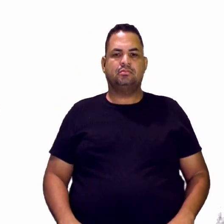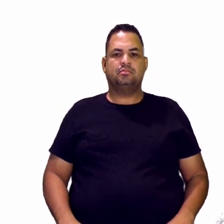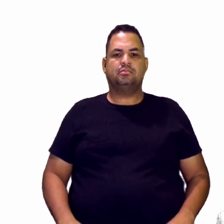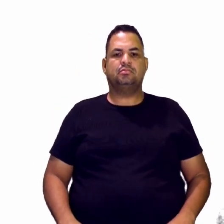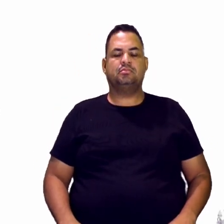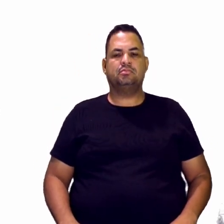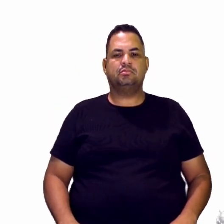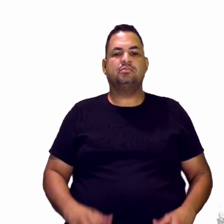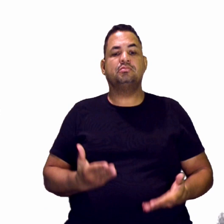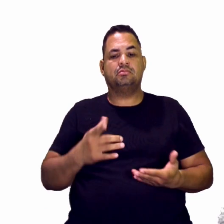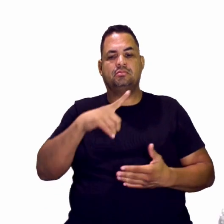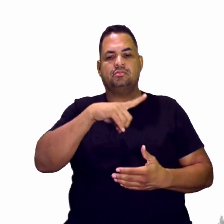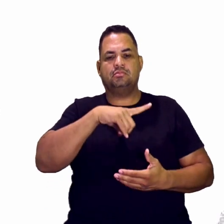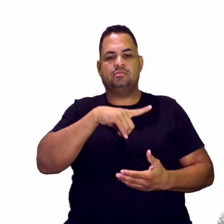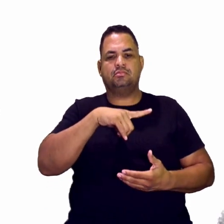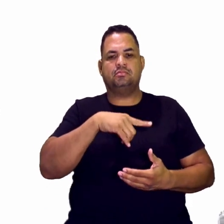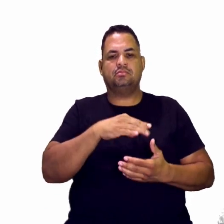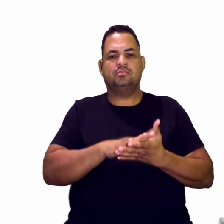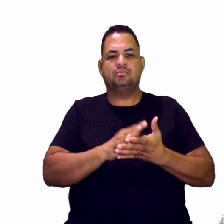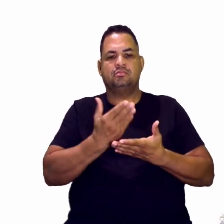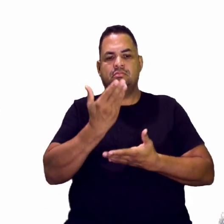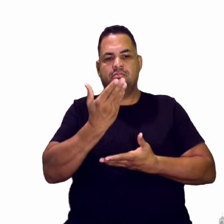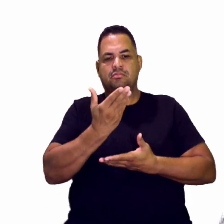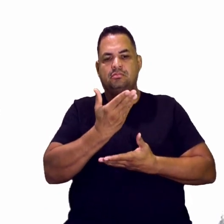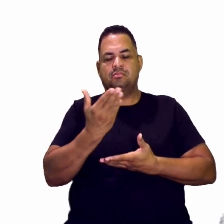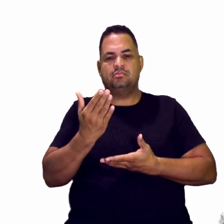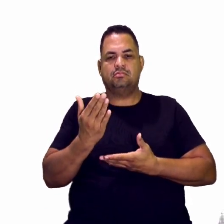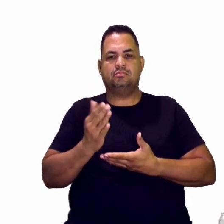como em plantas, a gente vai ter a membrana